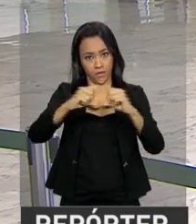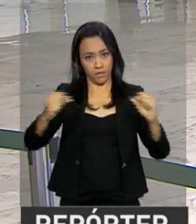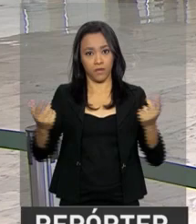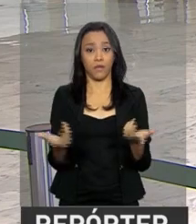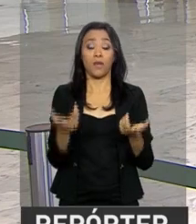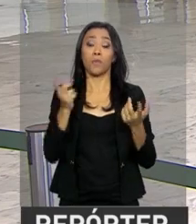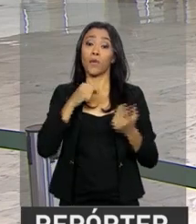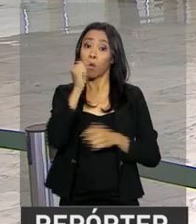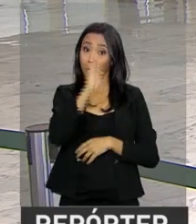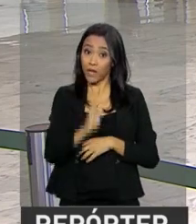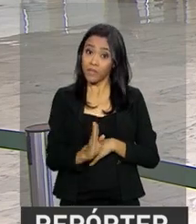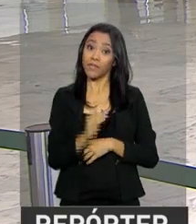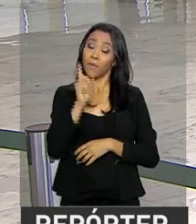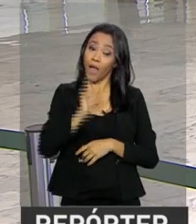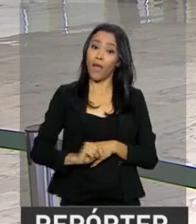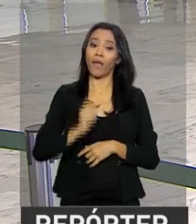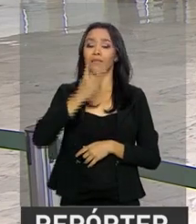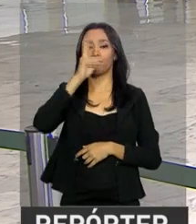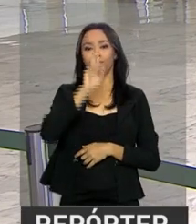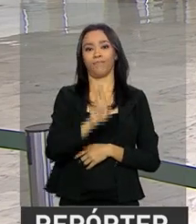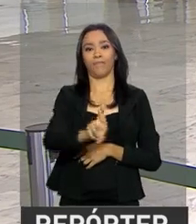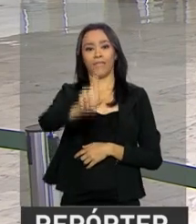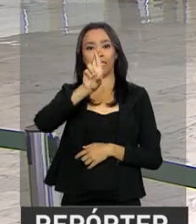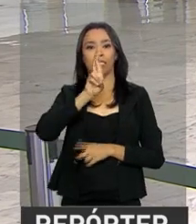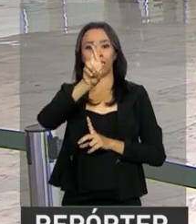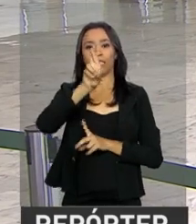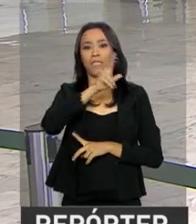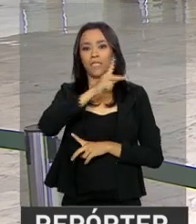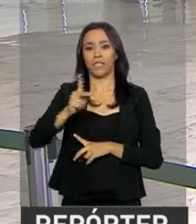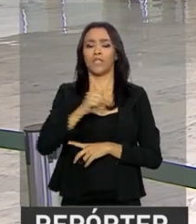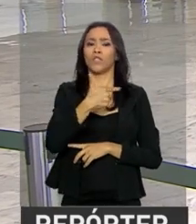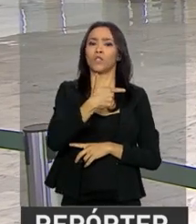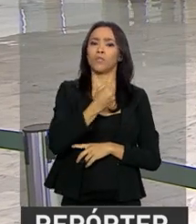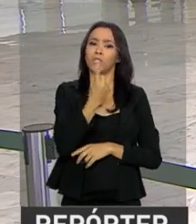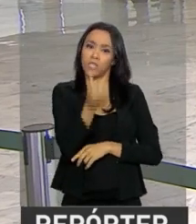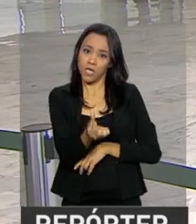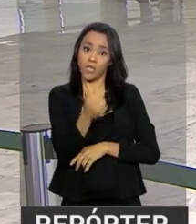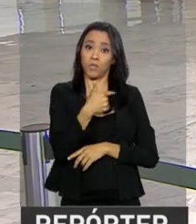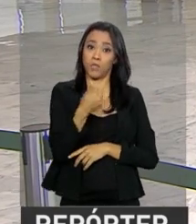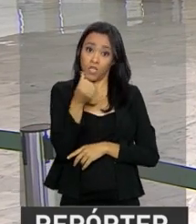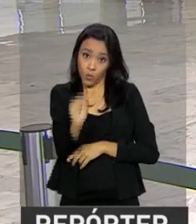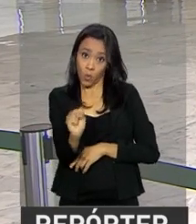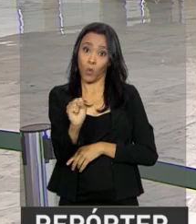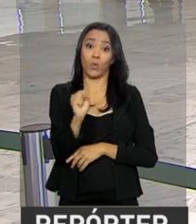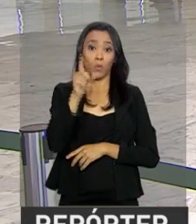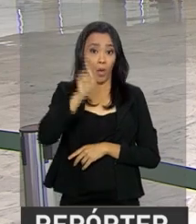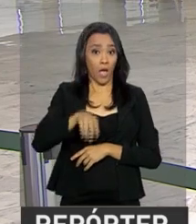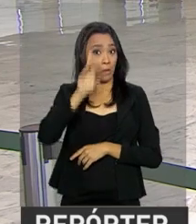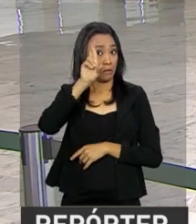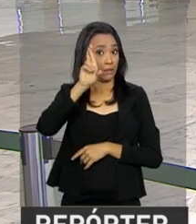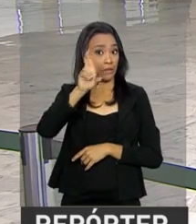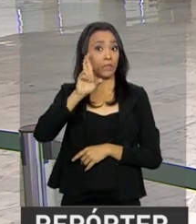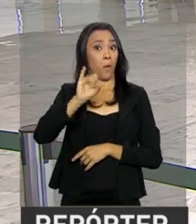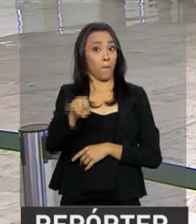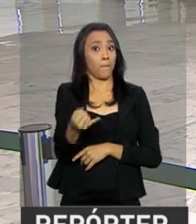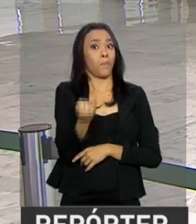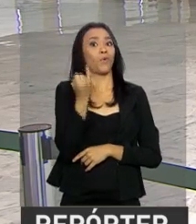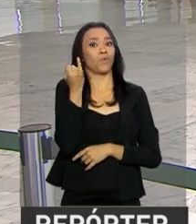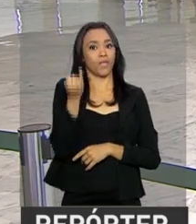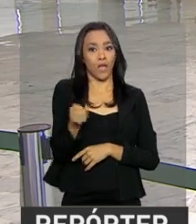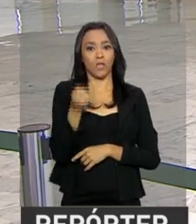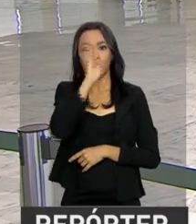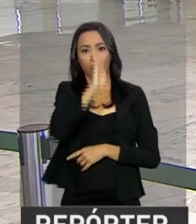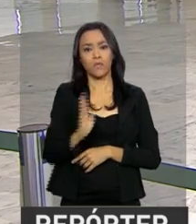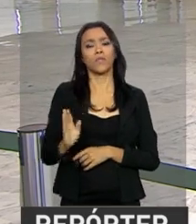Preside temporariamente o grupo no mieno 2016 2018 então é uma oportunidade para que o Brasil Apresente as suas